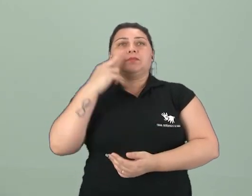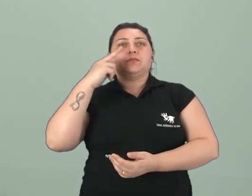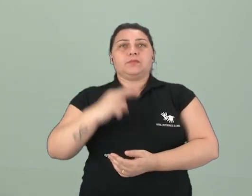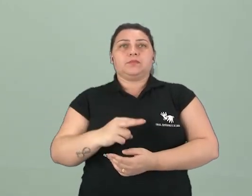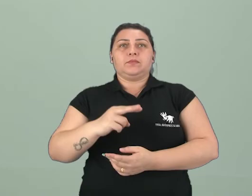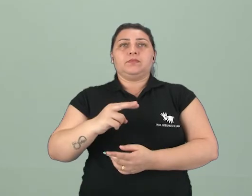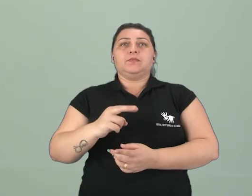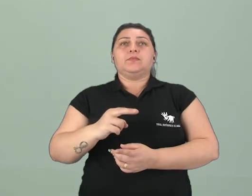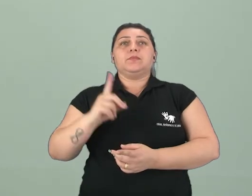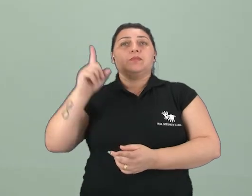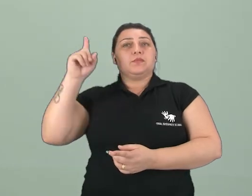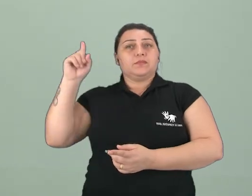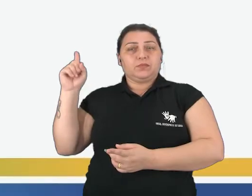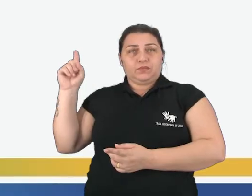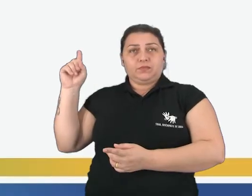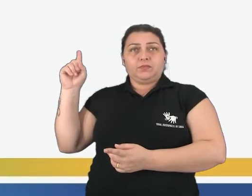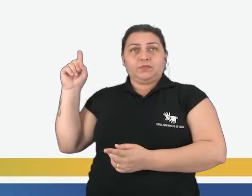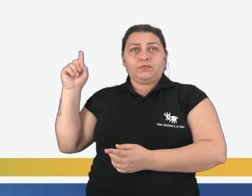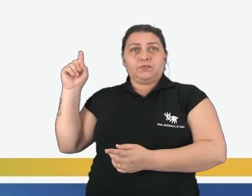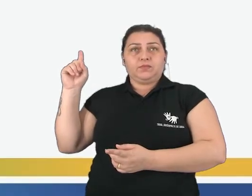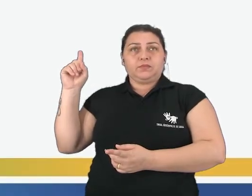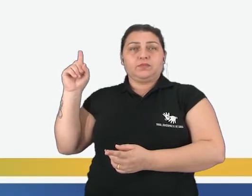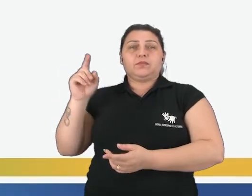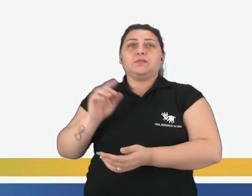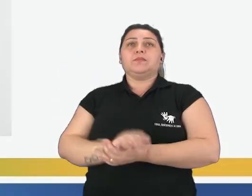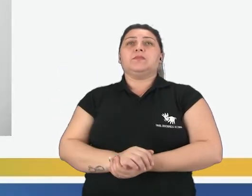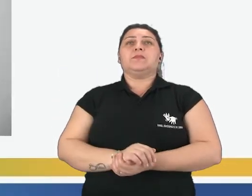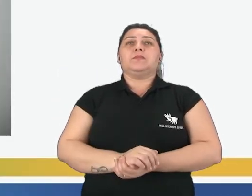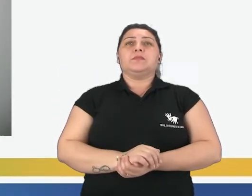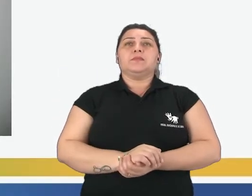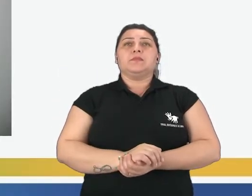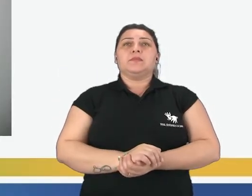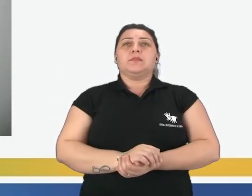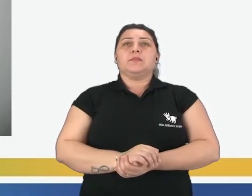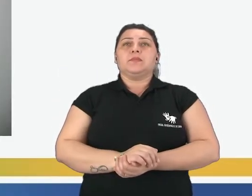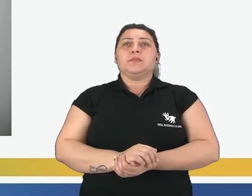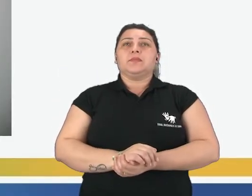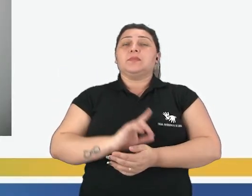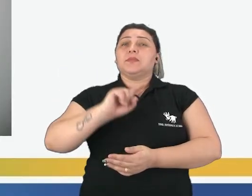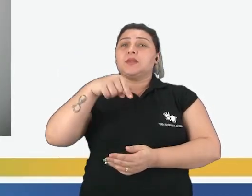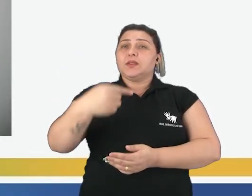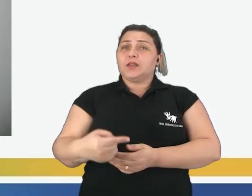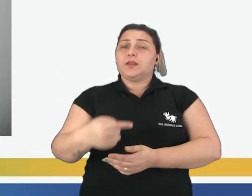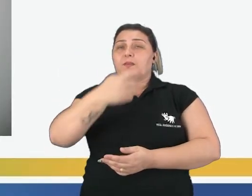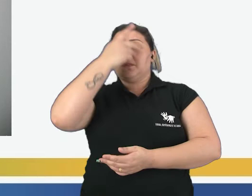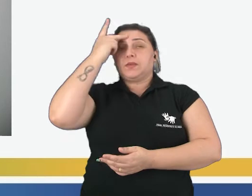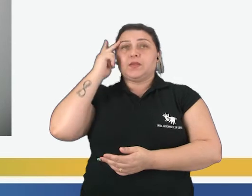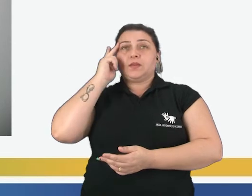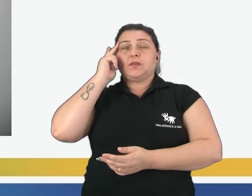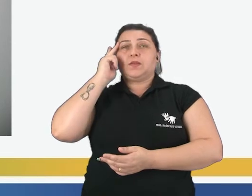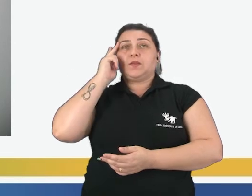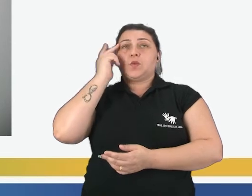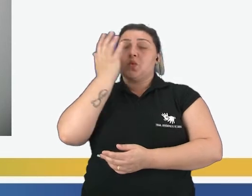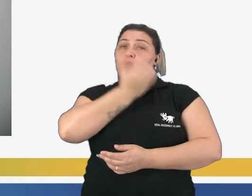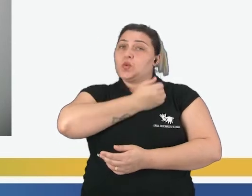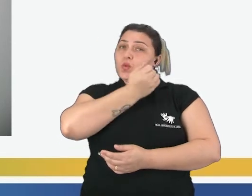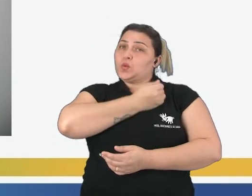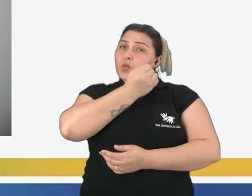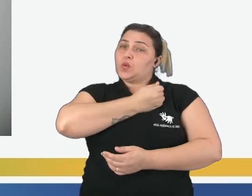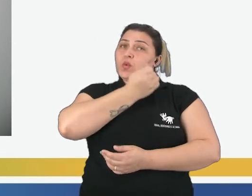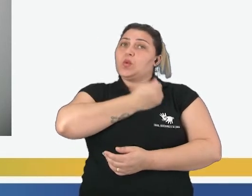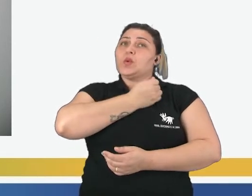o termômetro, um caseiro ali, um termoscópio caseiro. Pessoas ali colocaram números